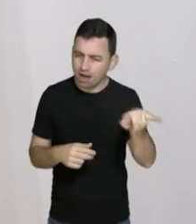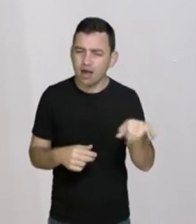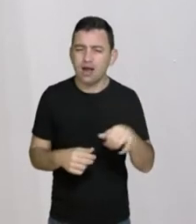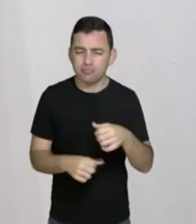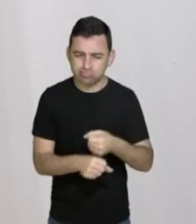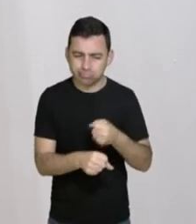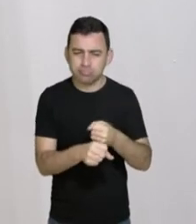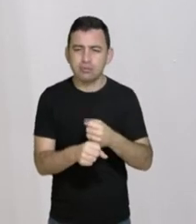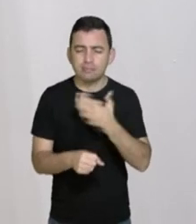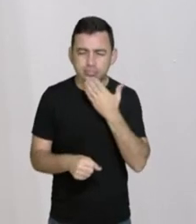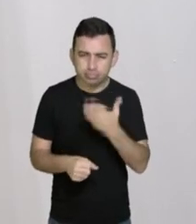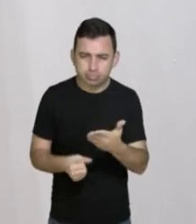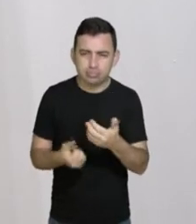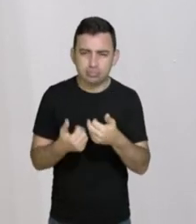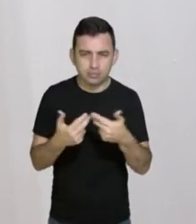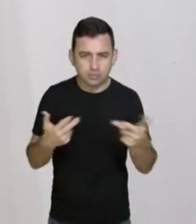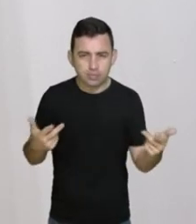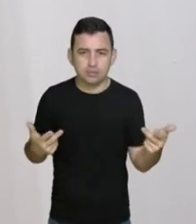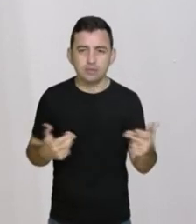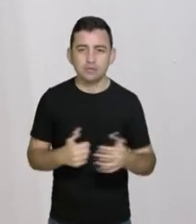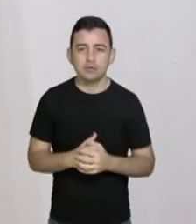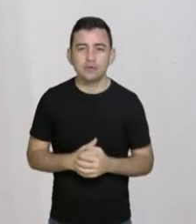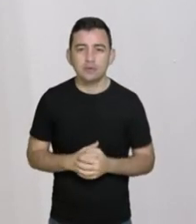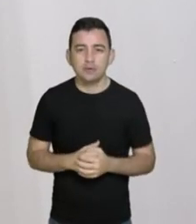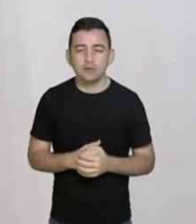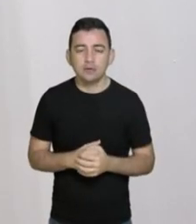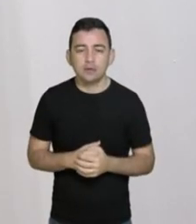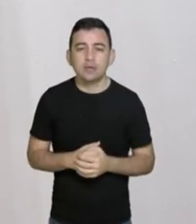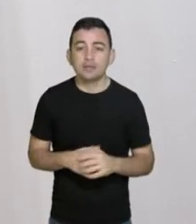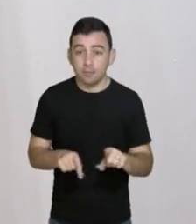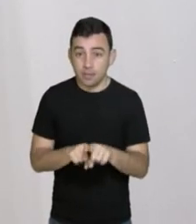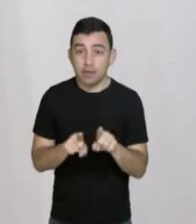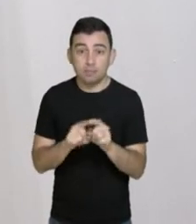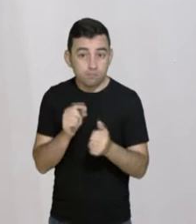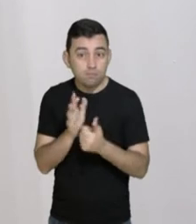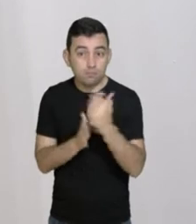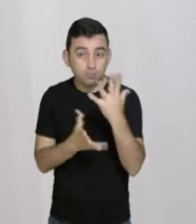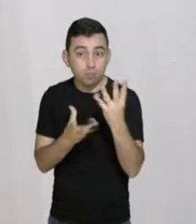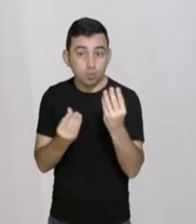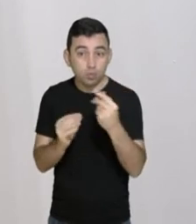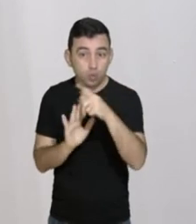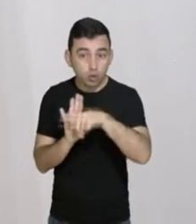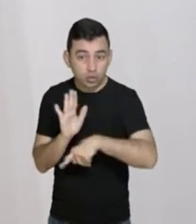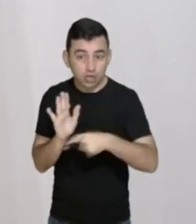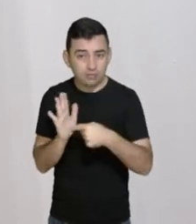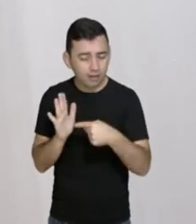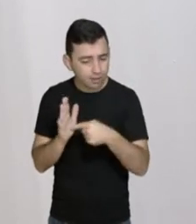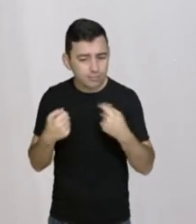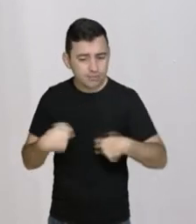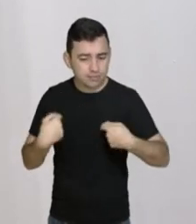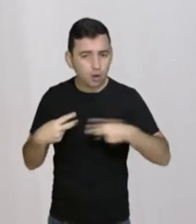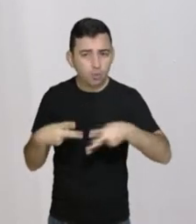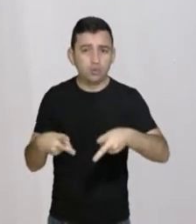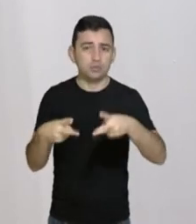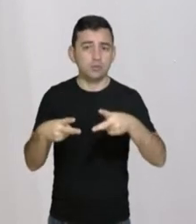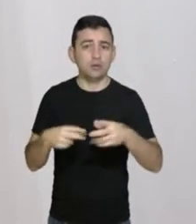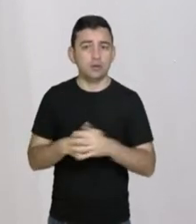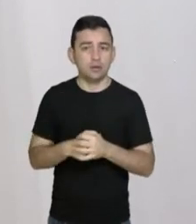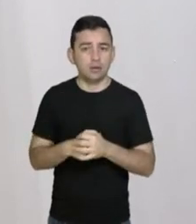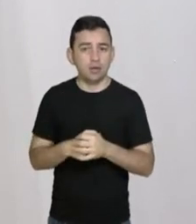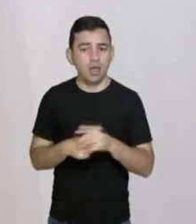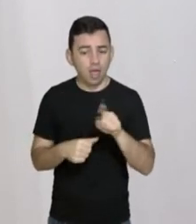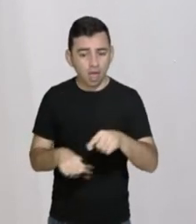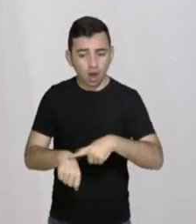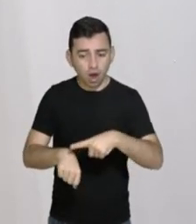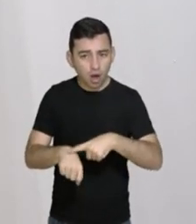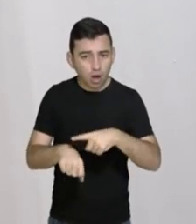em prol da nossa região. Inúmeros projetos precisam ter continuidade. É o grande momento